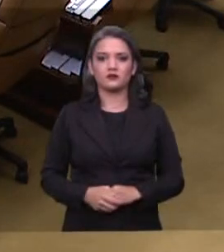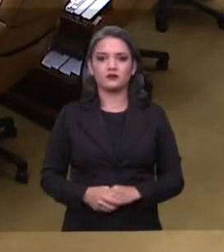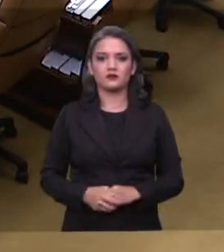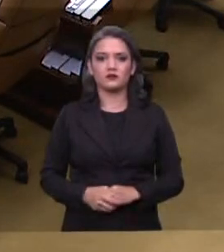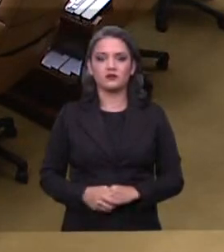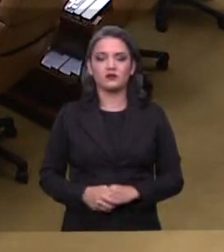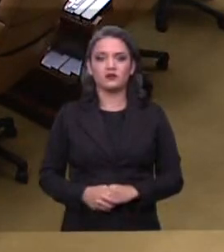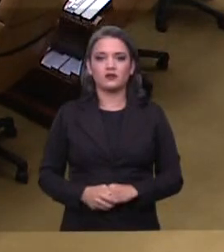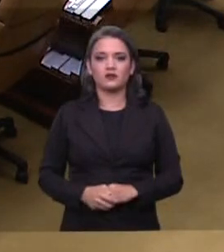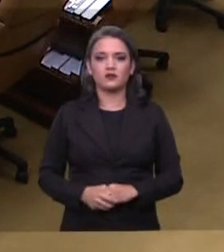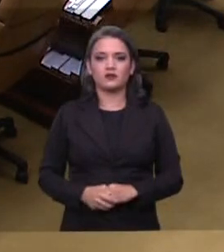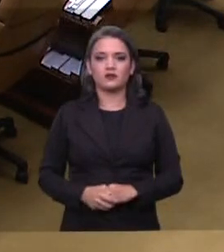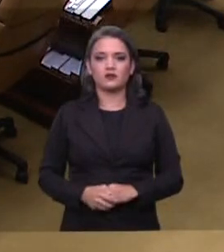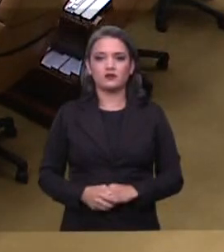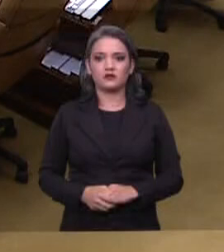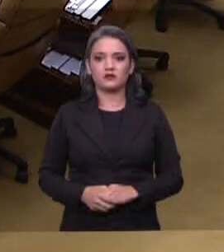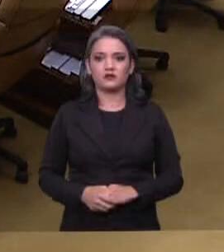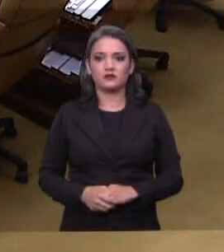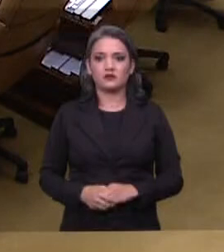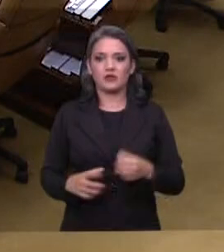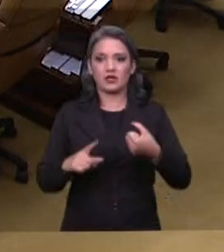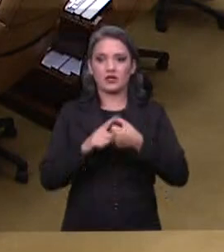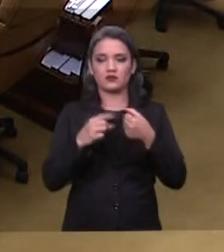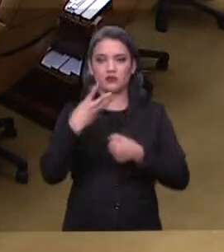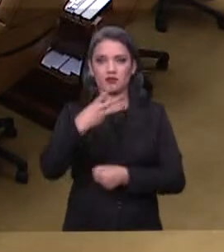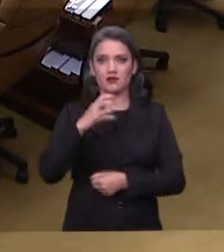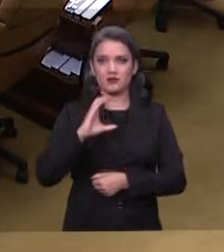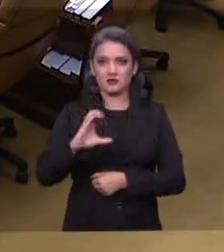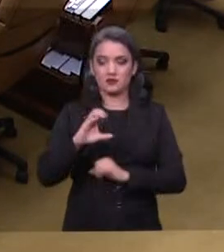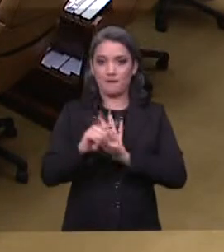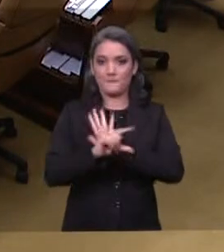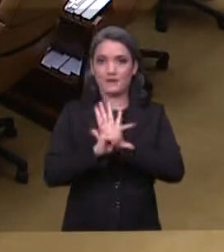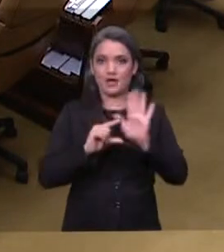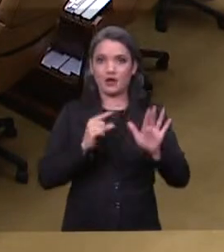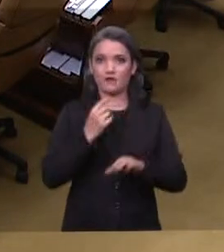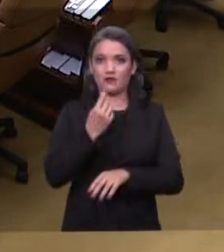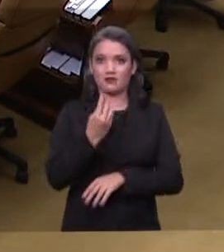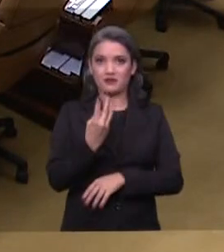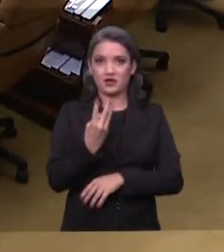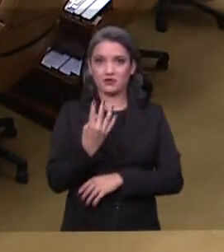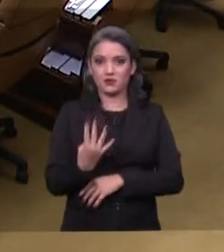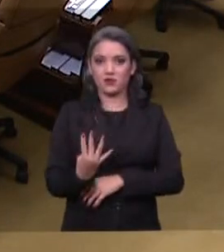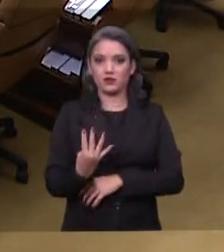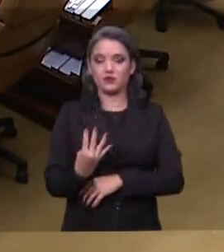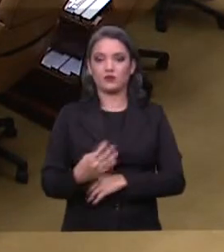É 3C. É o 3C, parágrafos terceiro e quarto.